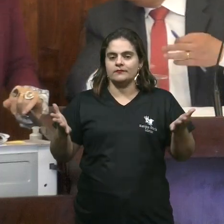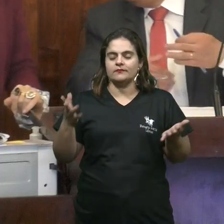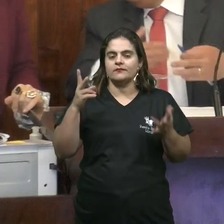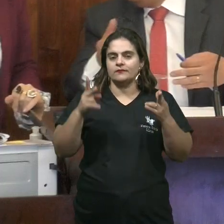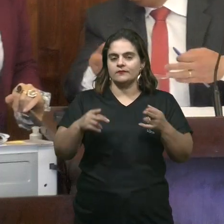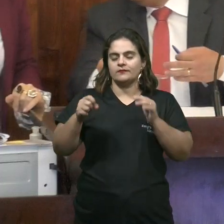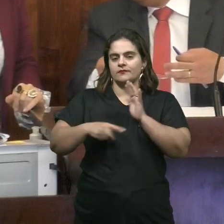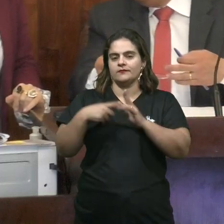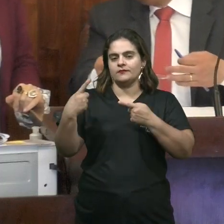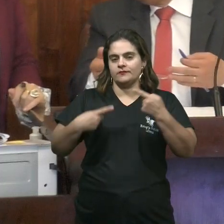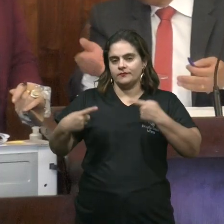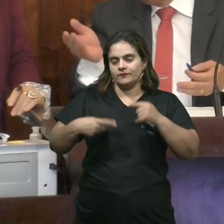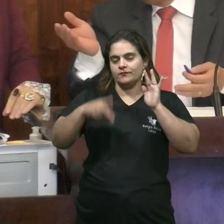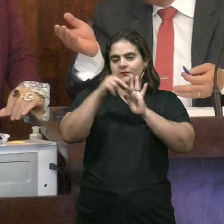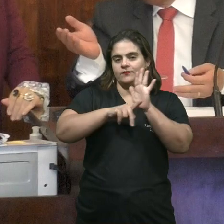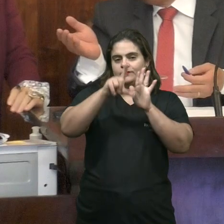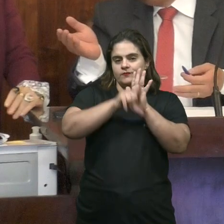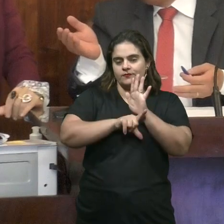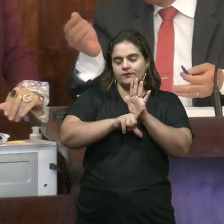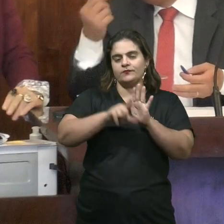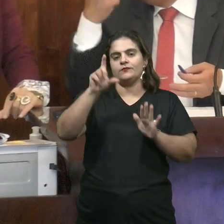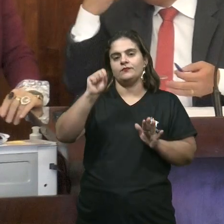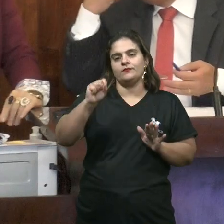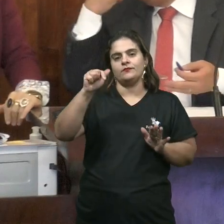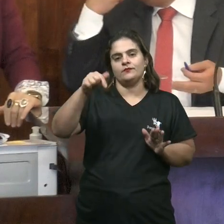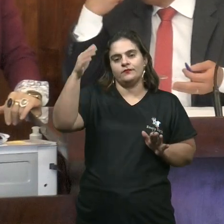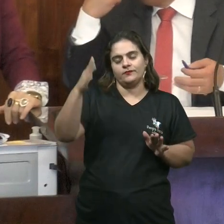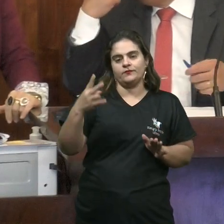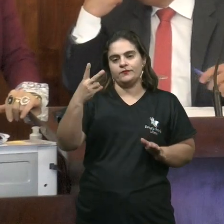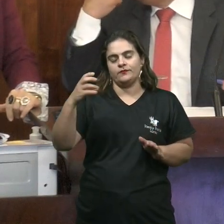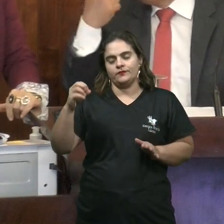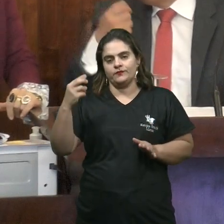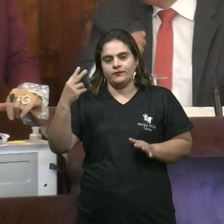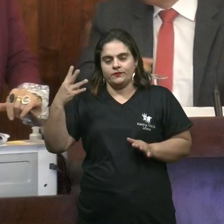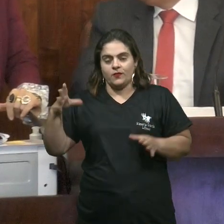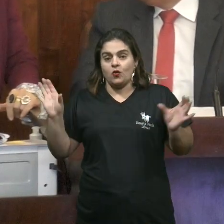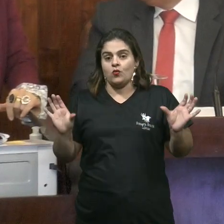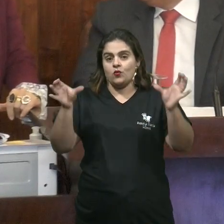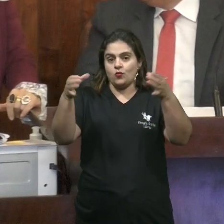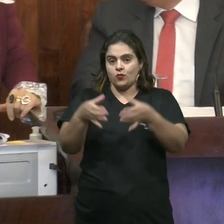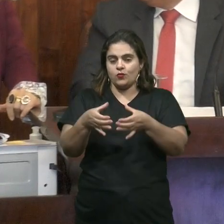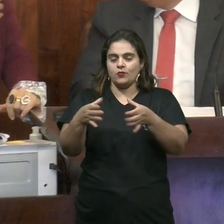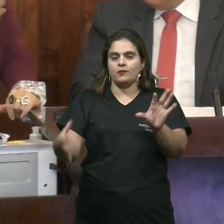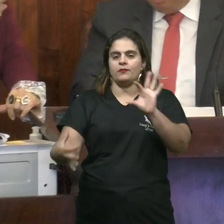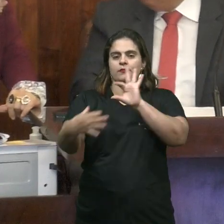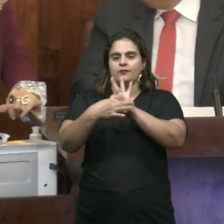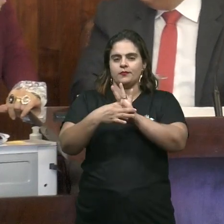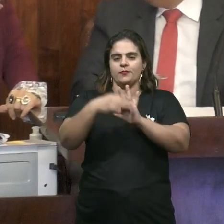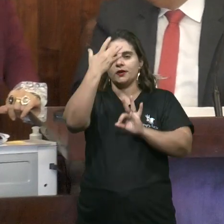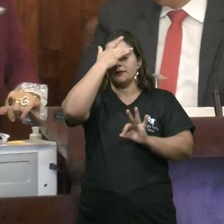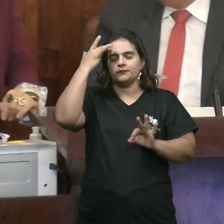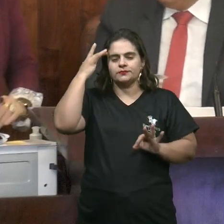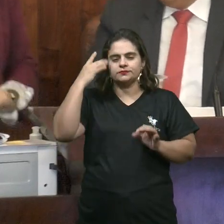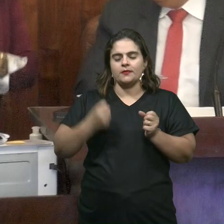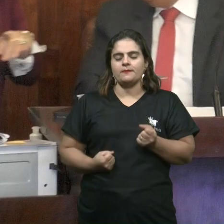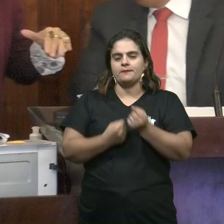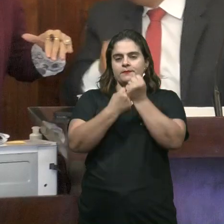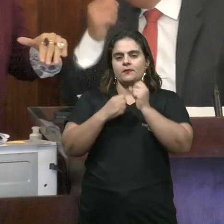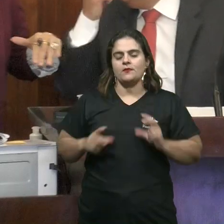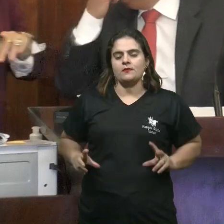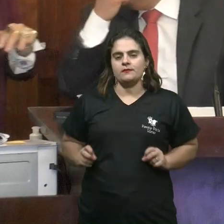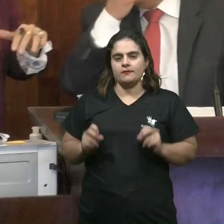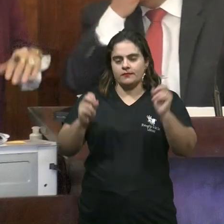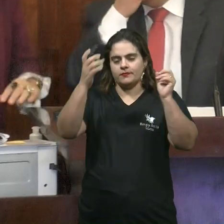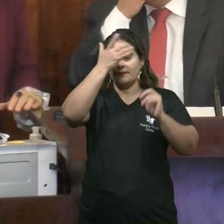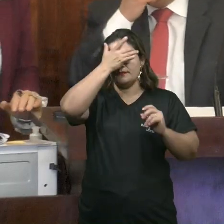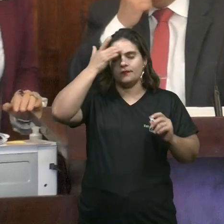O projeto de lei 87-2024 autoriza a Prefeitura Municipal de Marília a celebrar convênio com o grupo marilhense de apoio ao doente com câncer, objetivando a prestação de serviços de